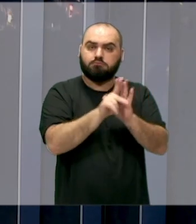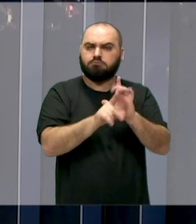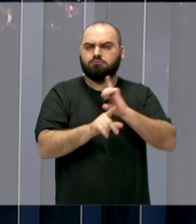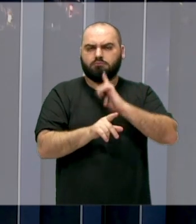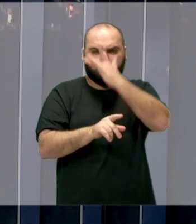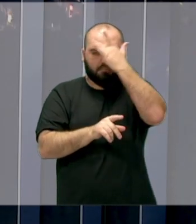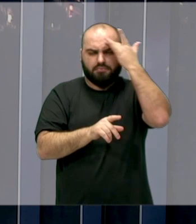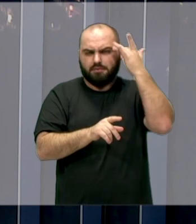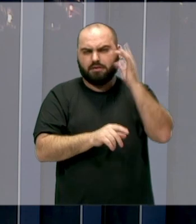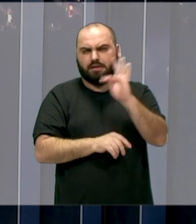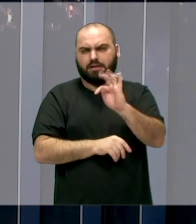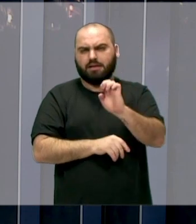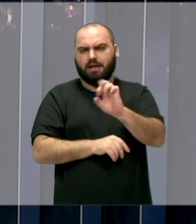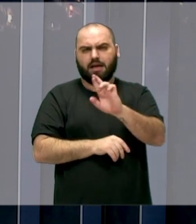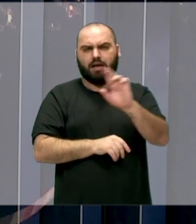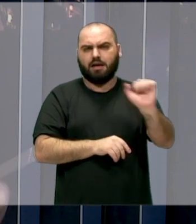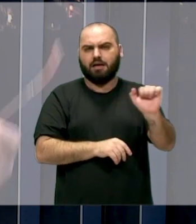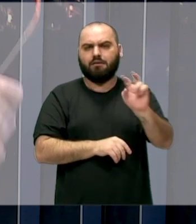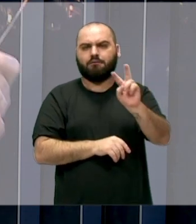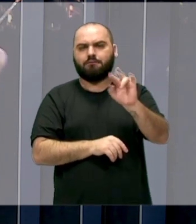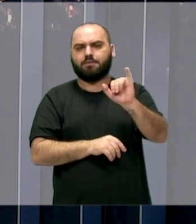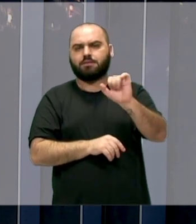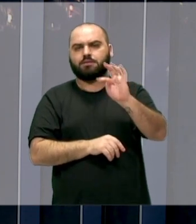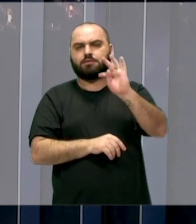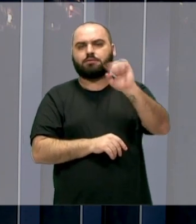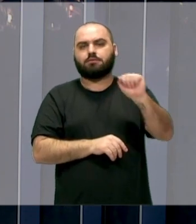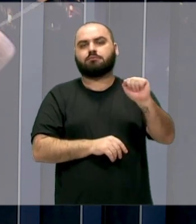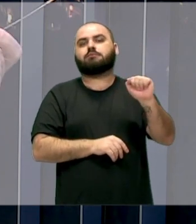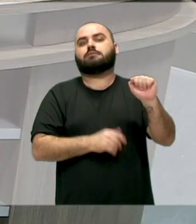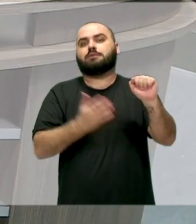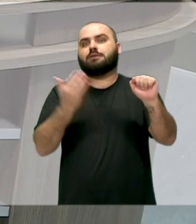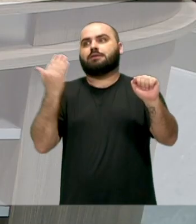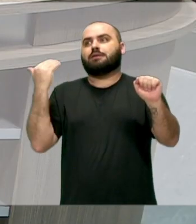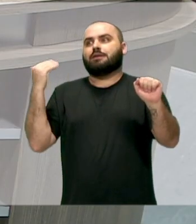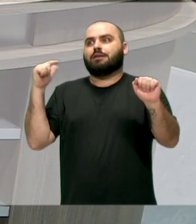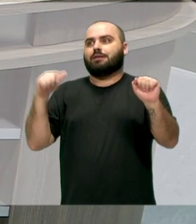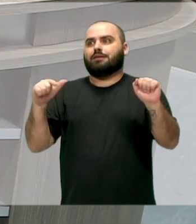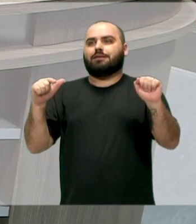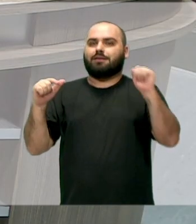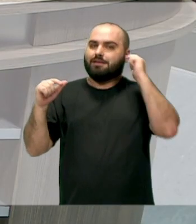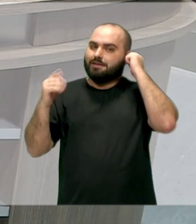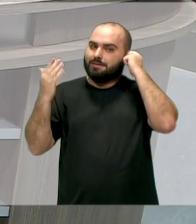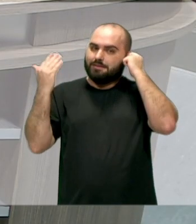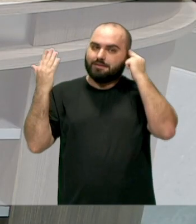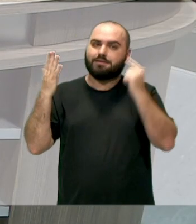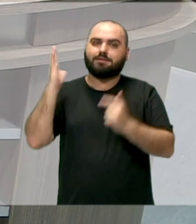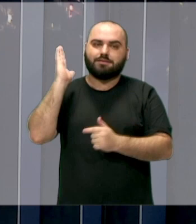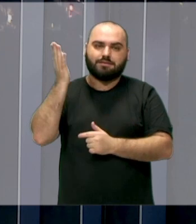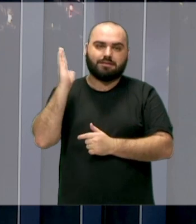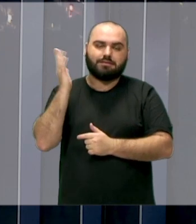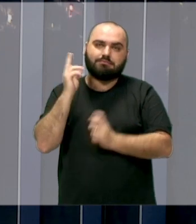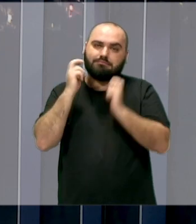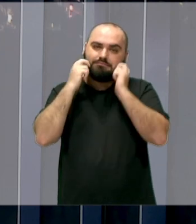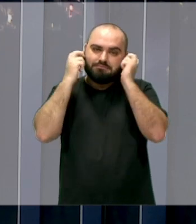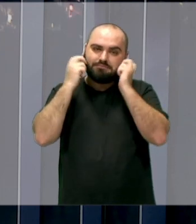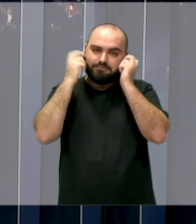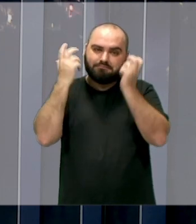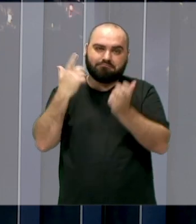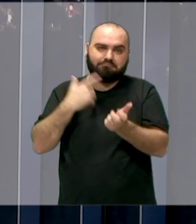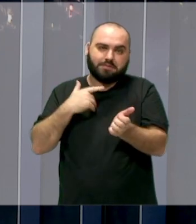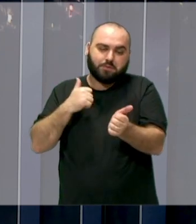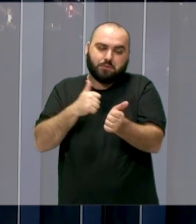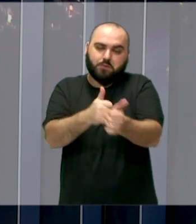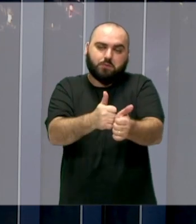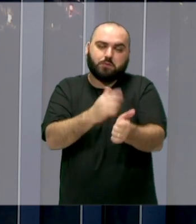boa, Terra à Vista, a nossa tarrafa elétrica. Tem. Que eu... Propriamente, ai que vergonha, né? Eu não